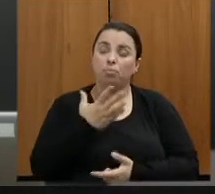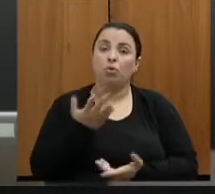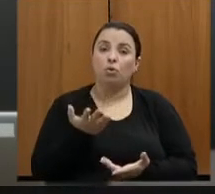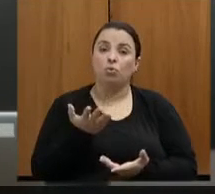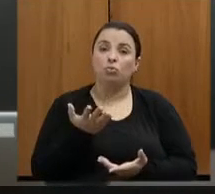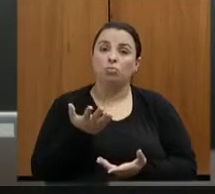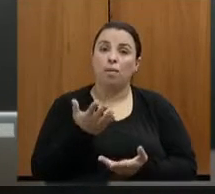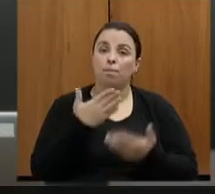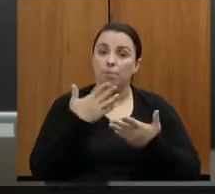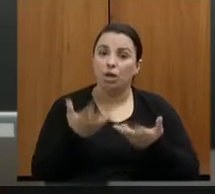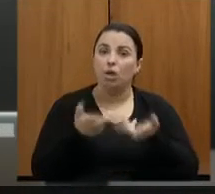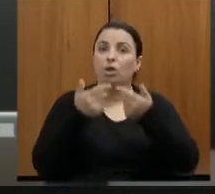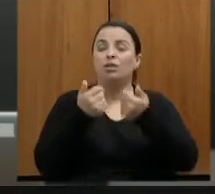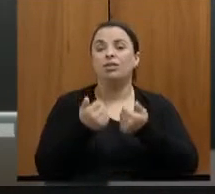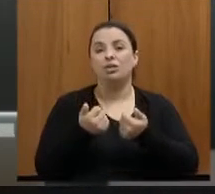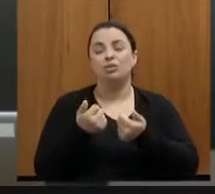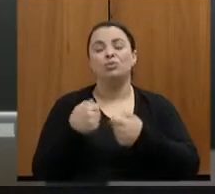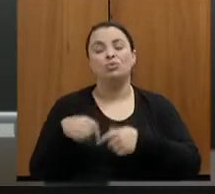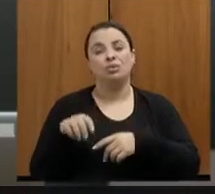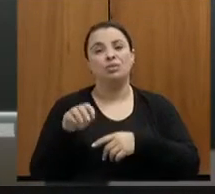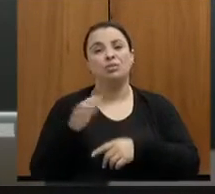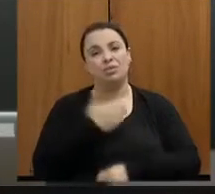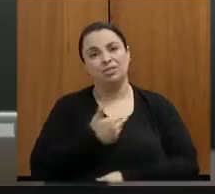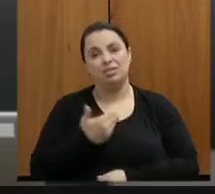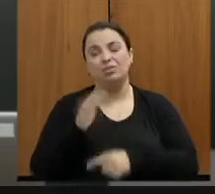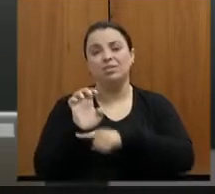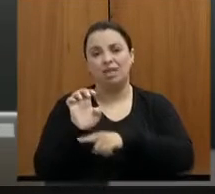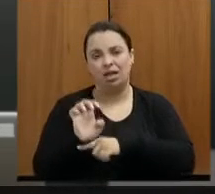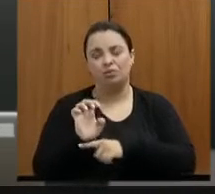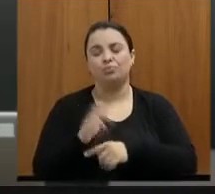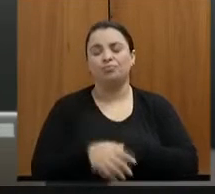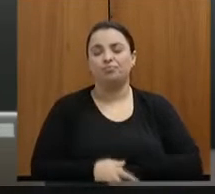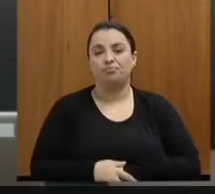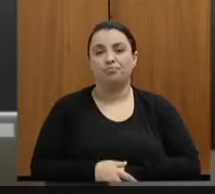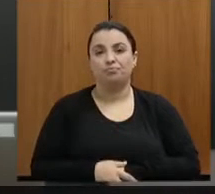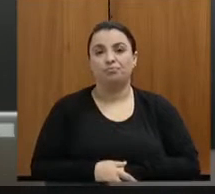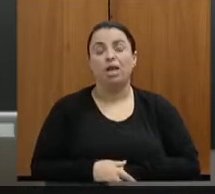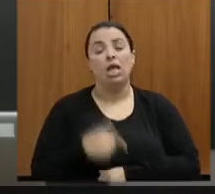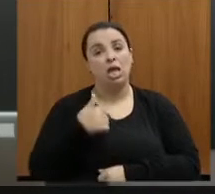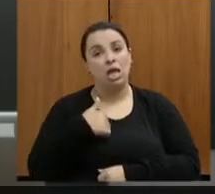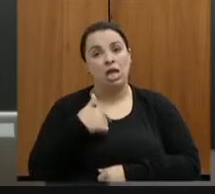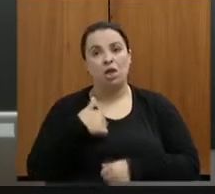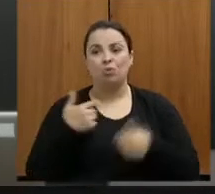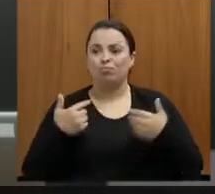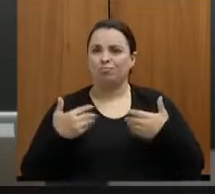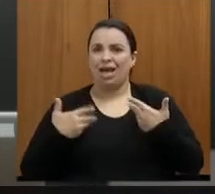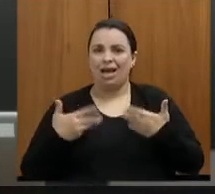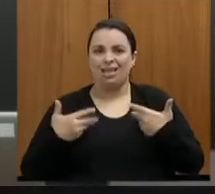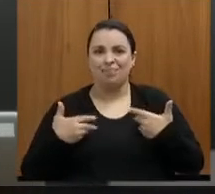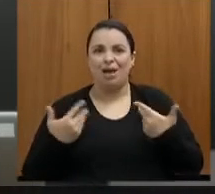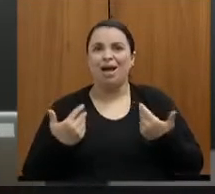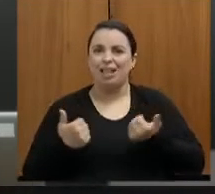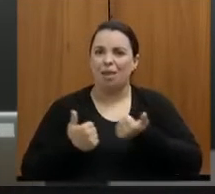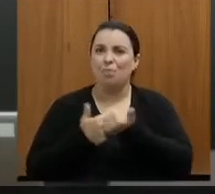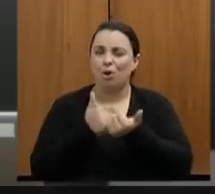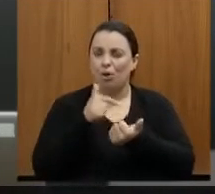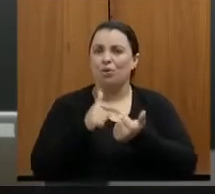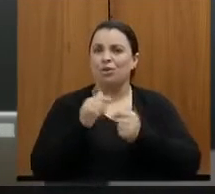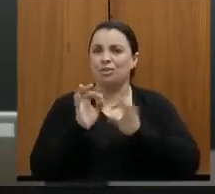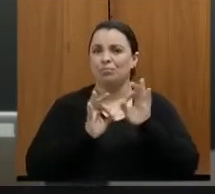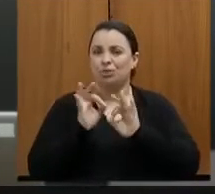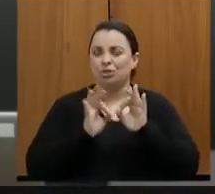Eu sou uma entusiasta, uma apoiadora desse projeto. Nós pudemos, juntamente com a